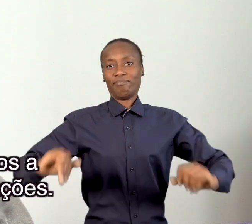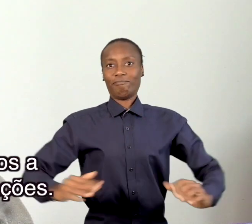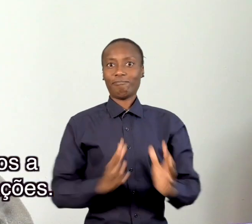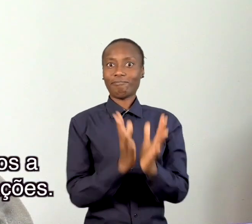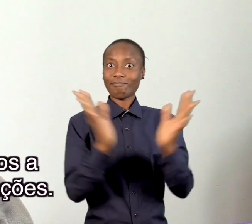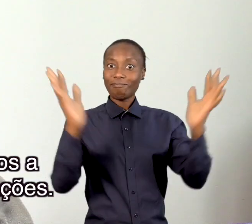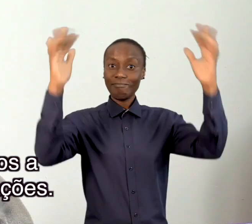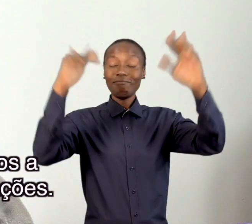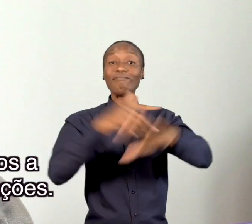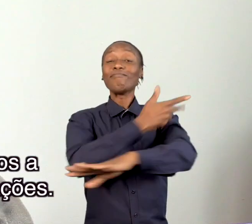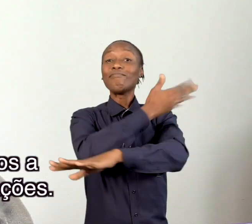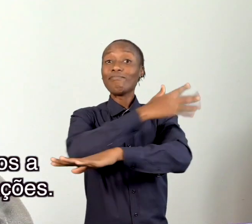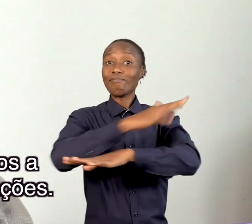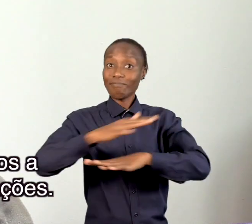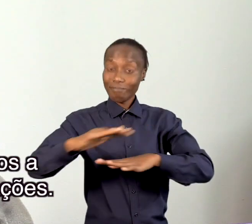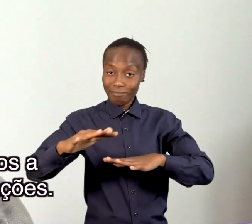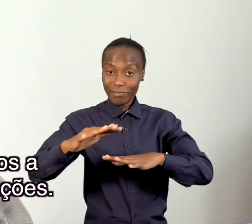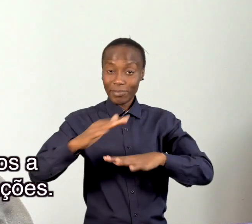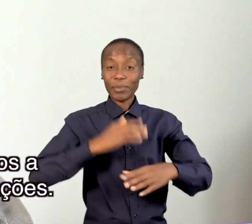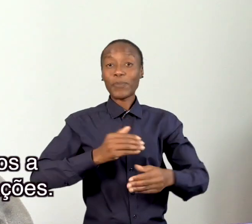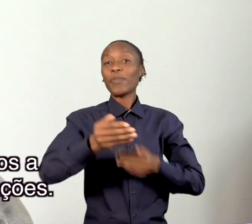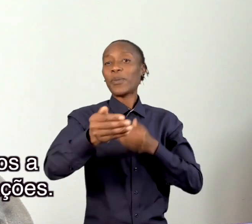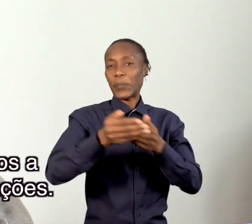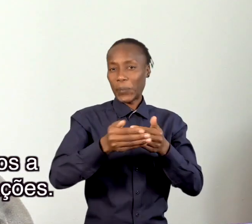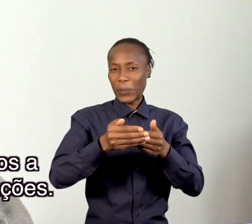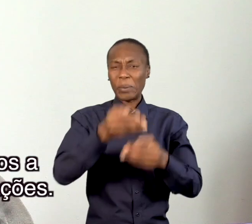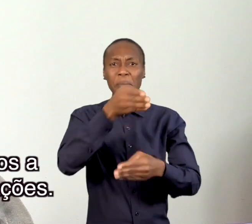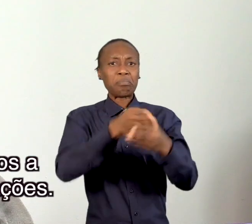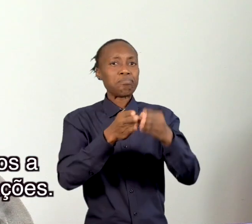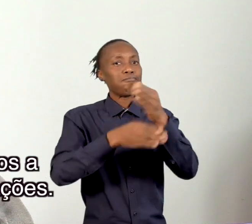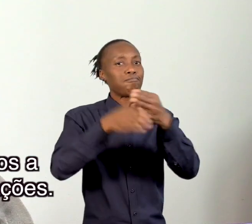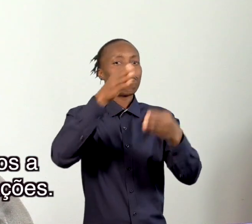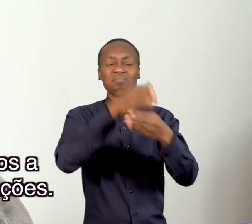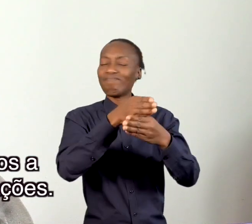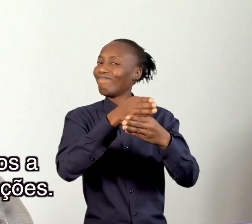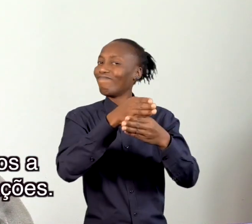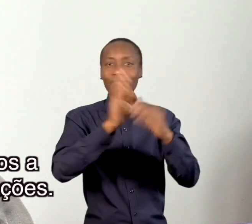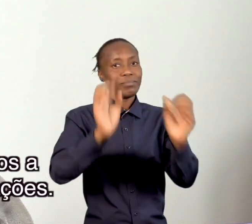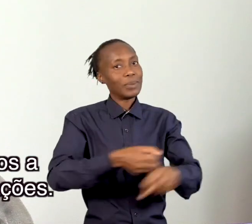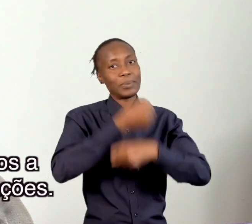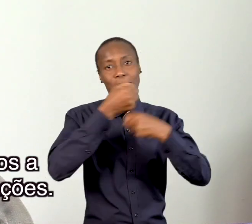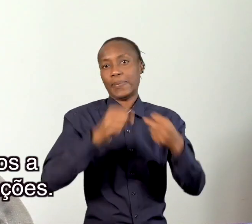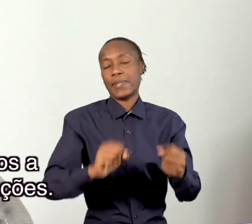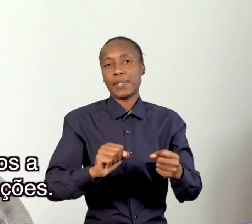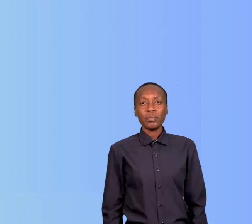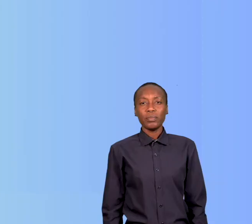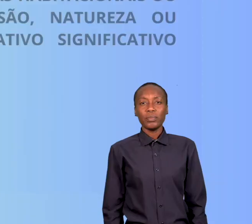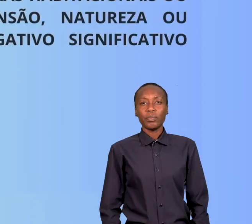proibido destruirmos a zona costeira para construção de